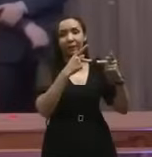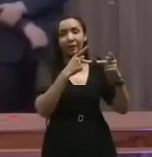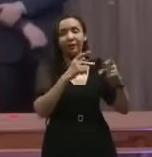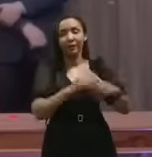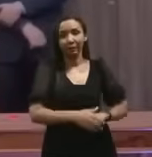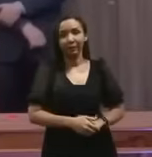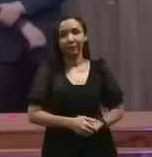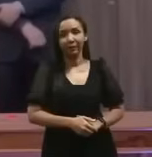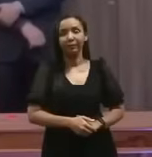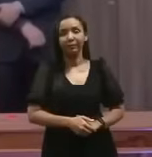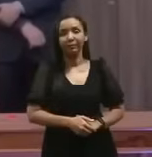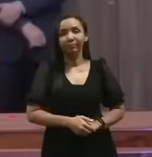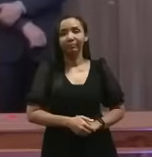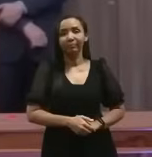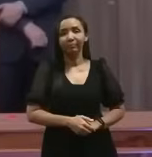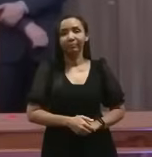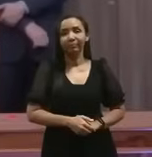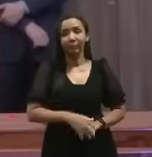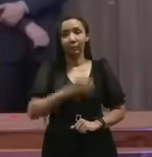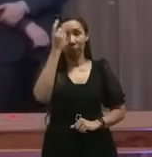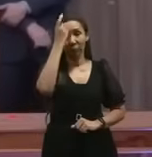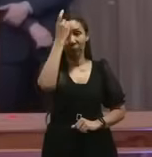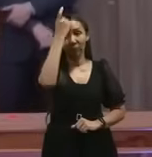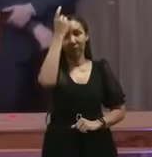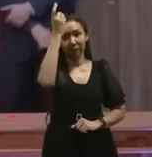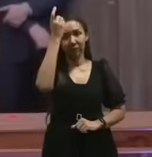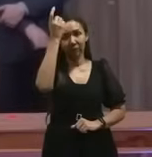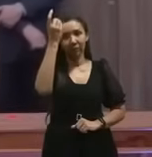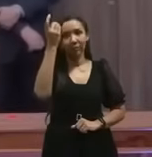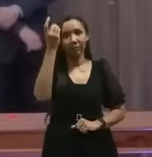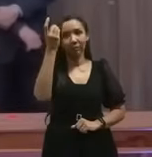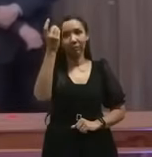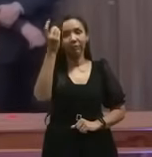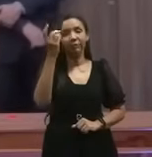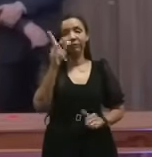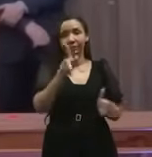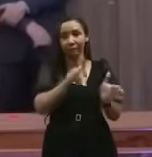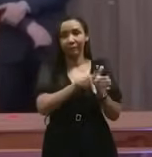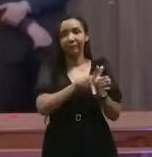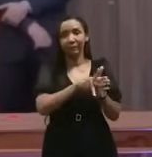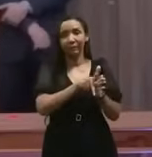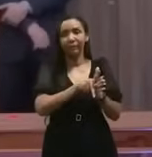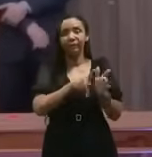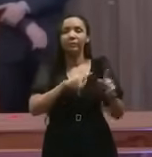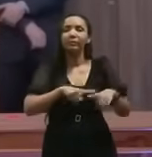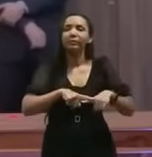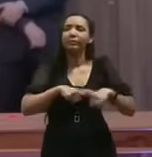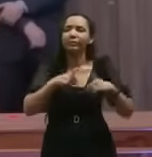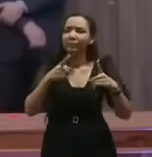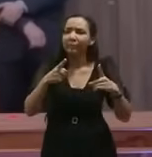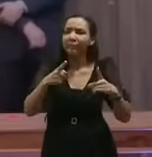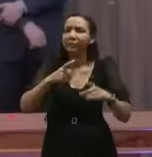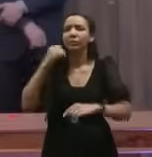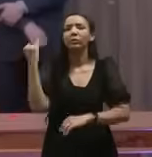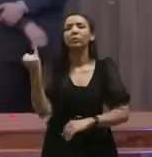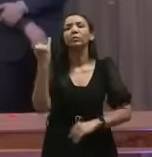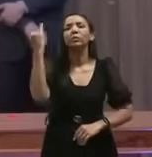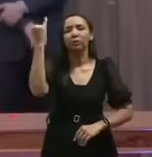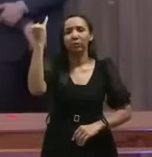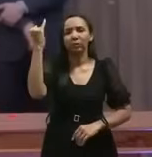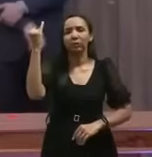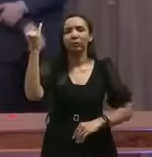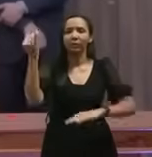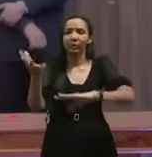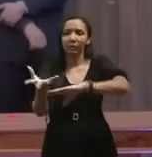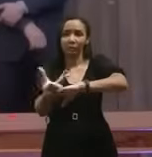Ouçam bem igreja a coisa mais importante para a igreja é isso aqui que te